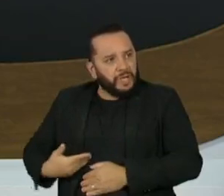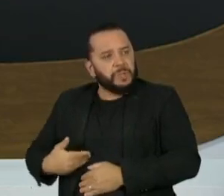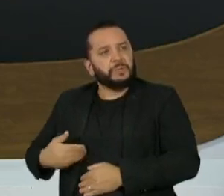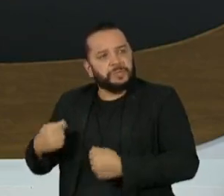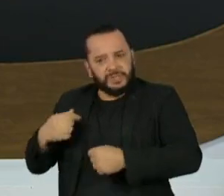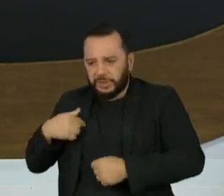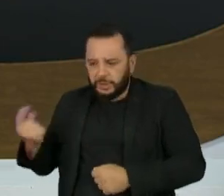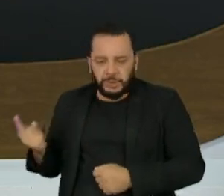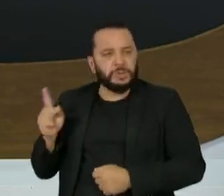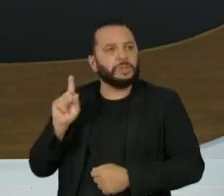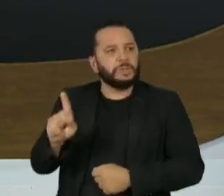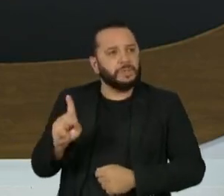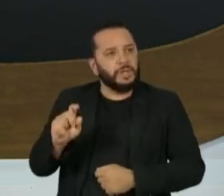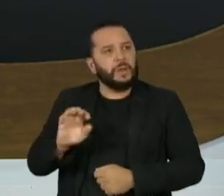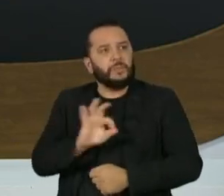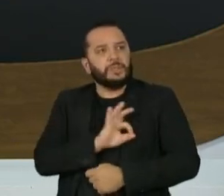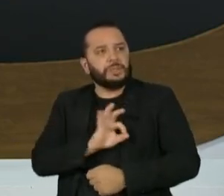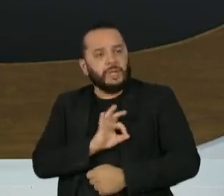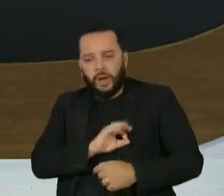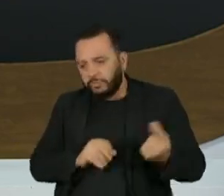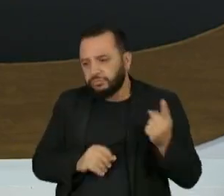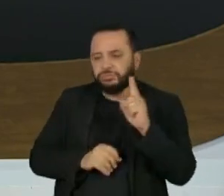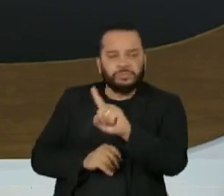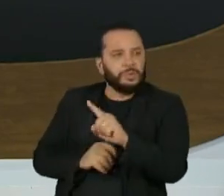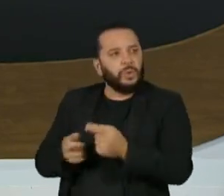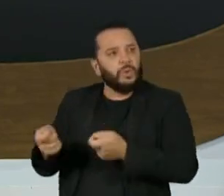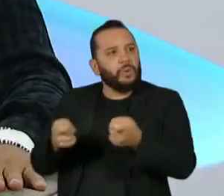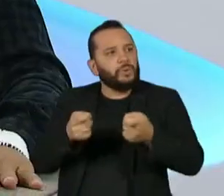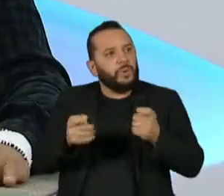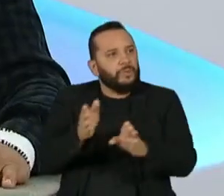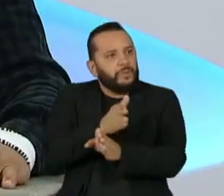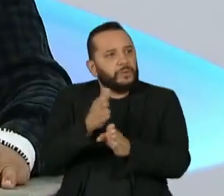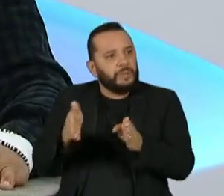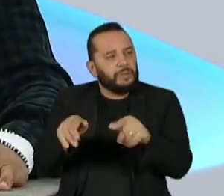e controle das Fronteiras e das atividades